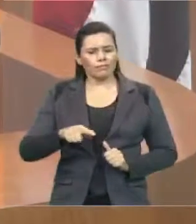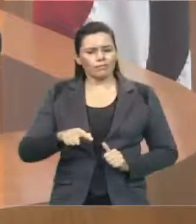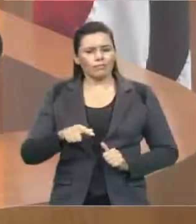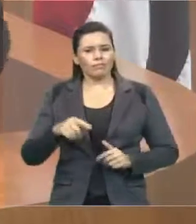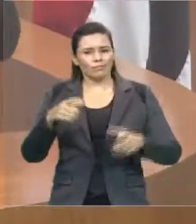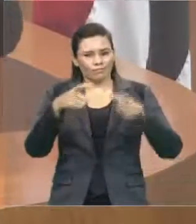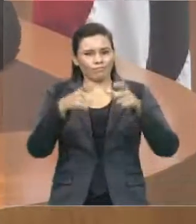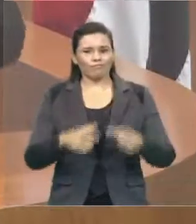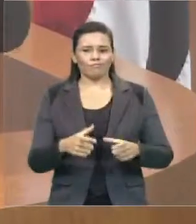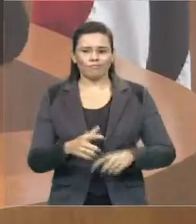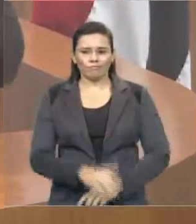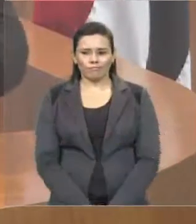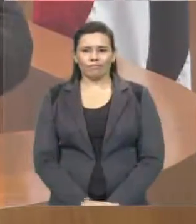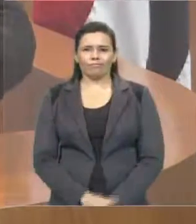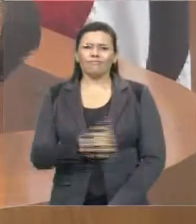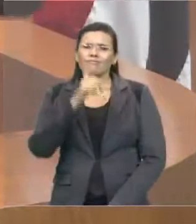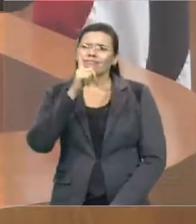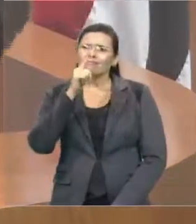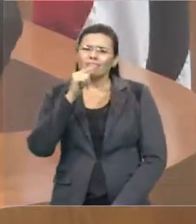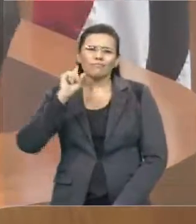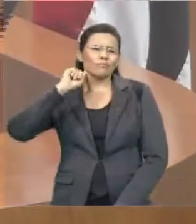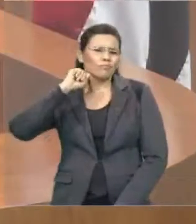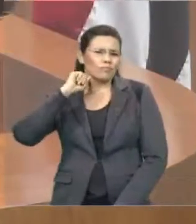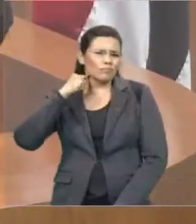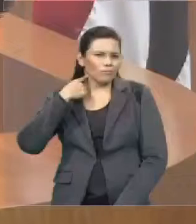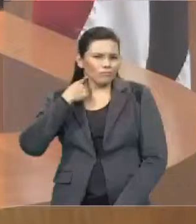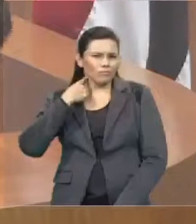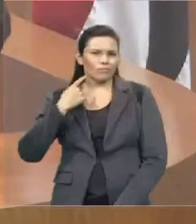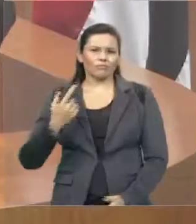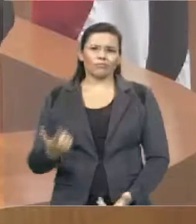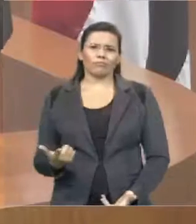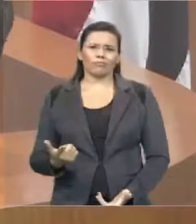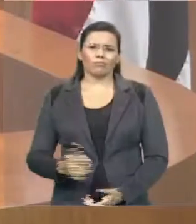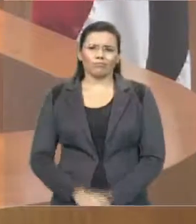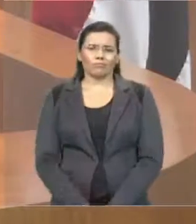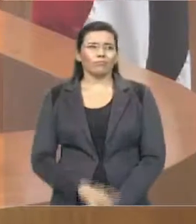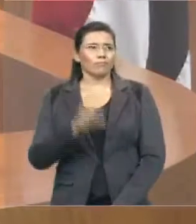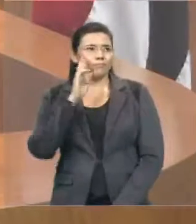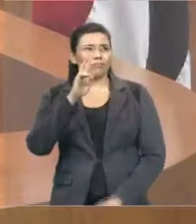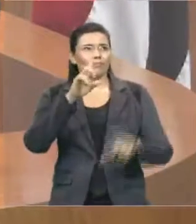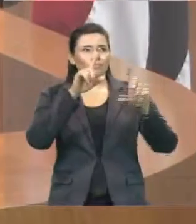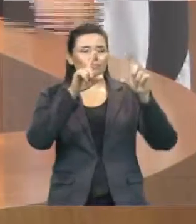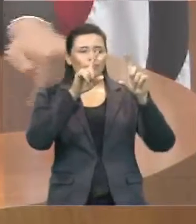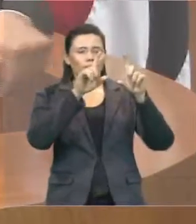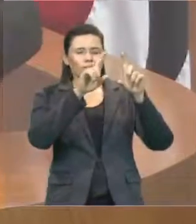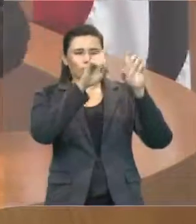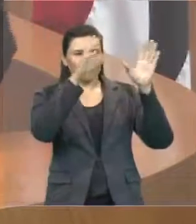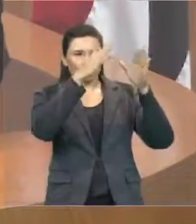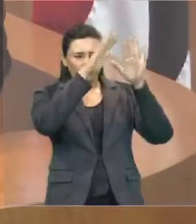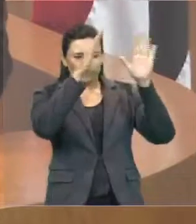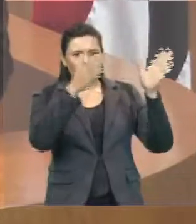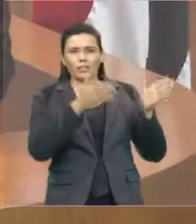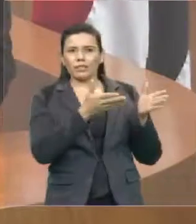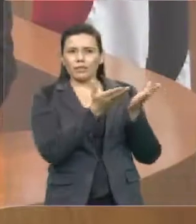contaminada. Isso dito pelo médico que trabalhava dentro da rede municipal, dentro do hospital municipal e dentro da